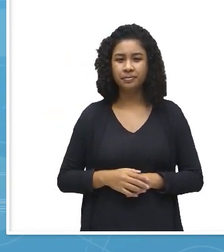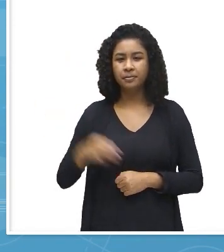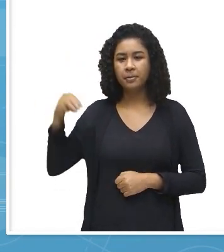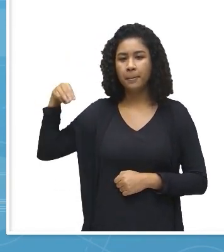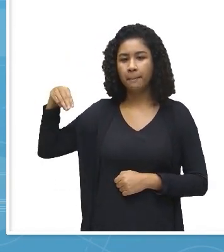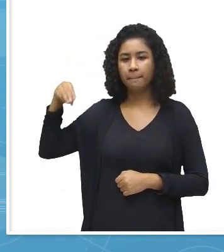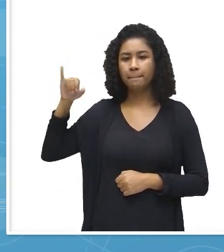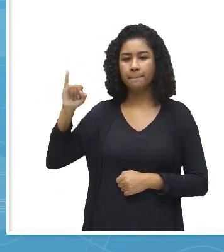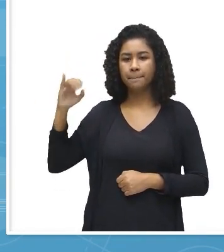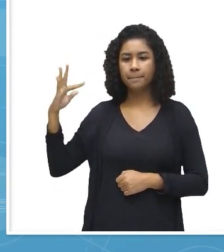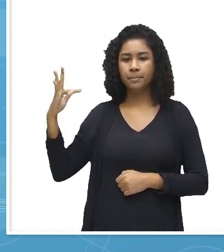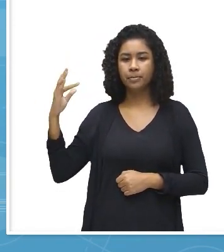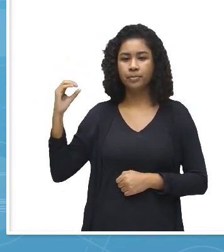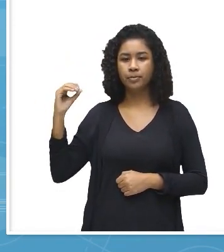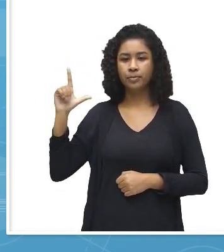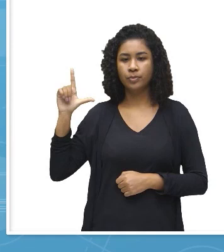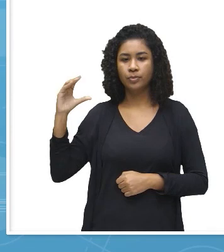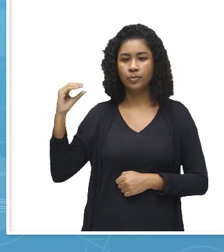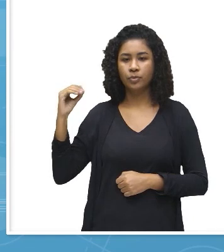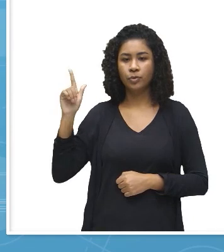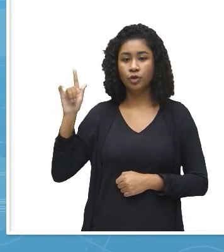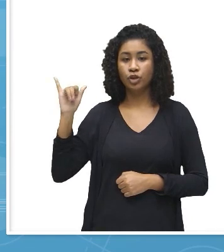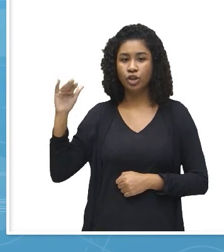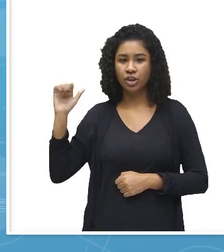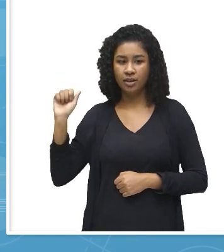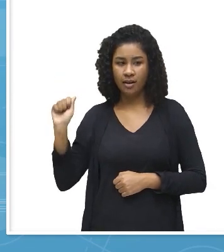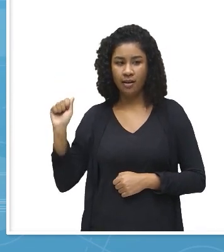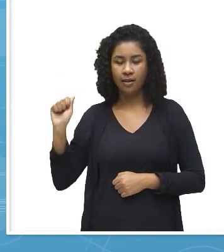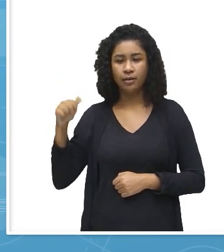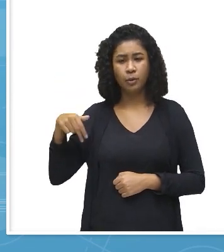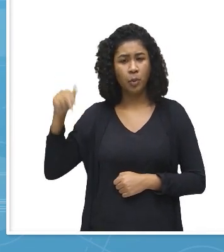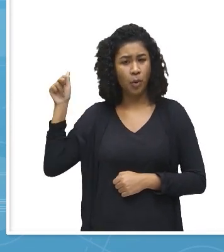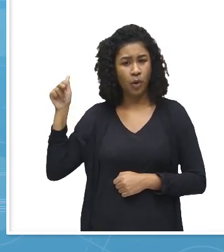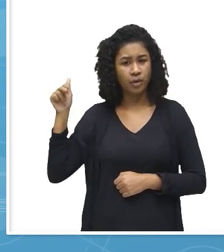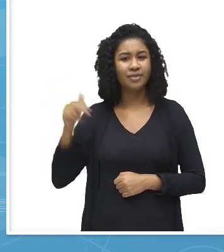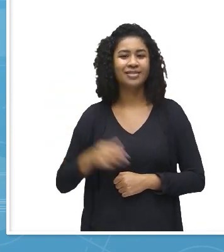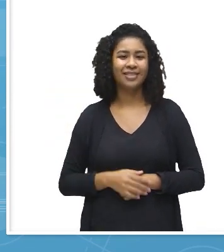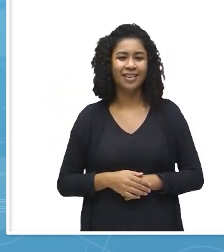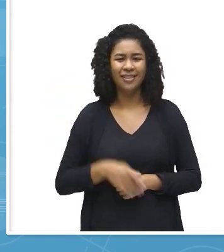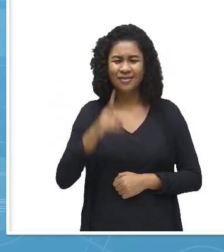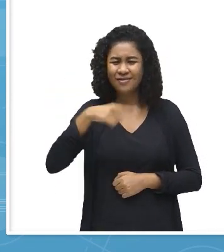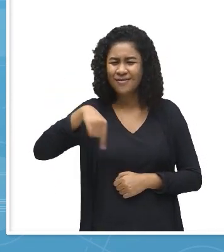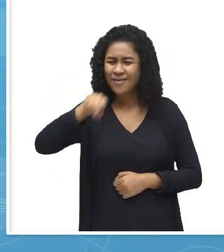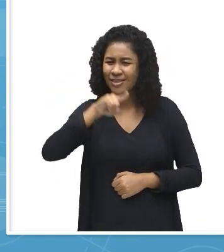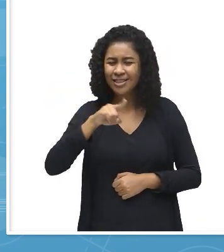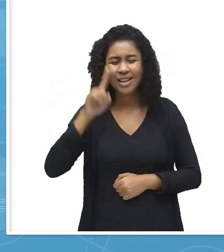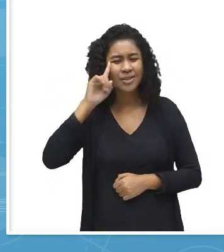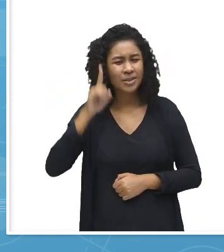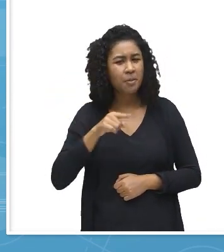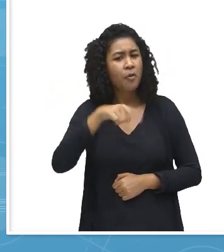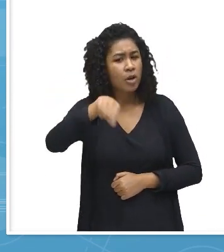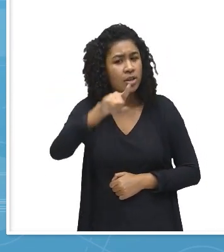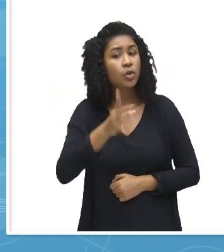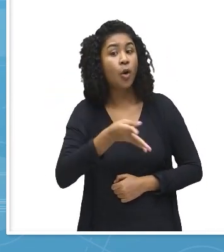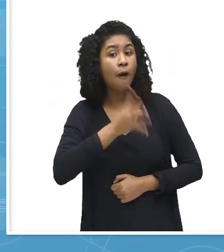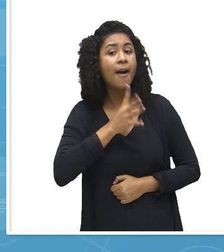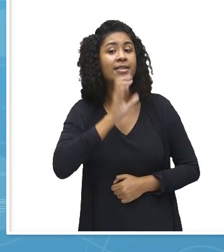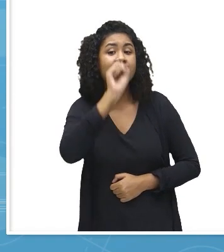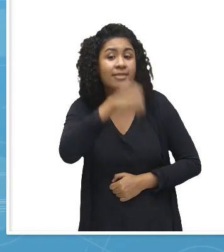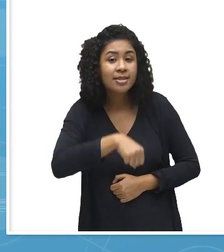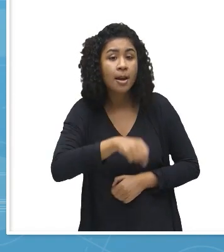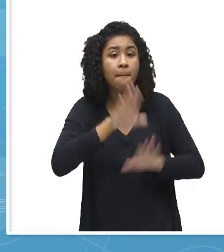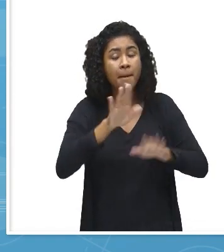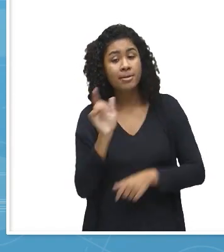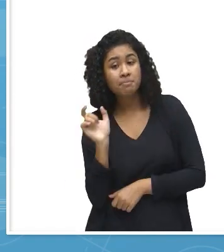que você conhece a mitologia nórdica, mas não sabia que o nome dessa mitologia era nórdica, mas você conhece,